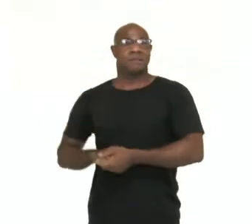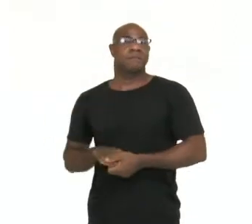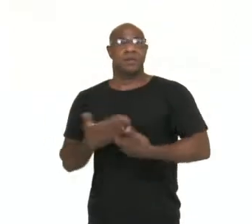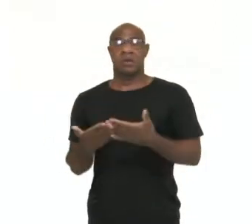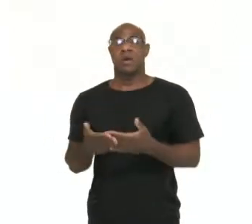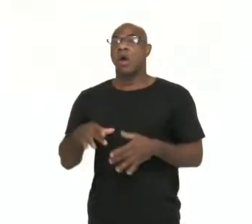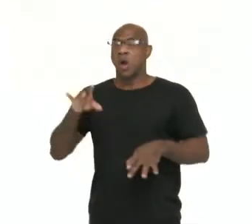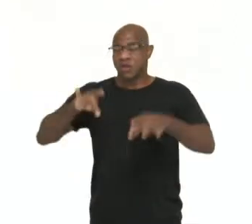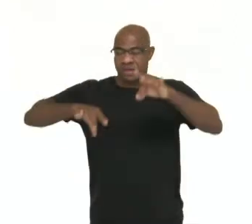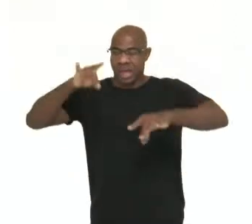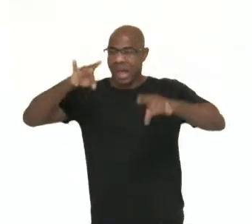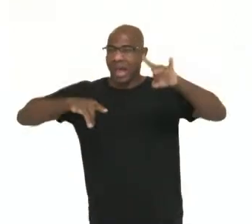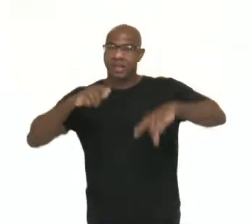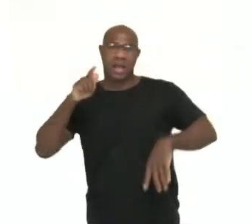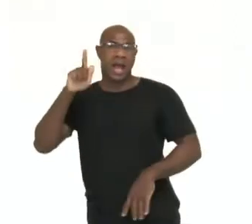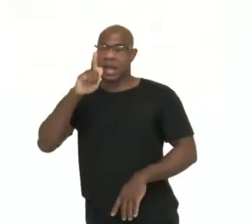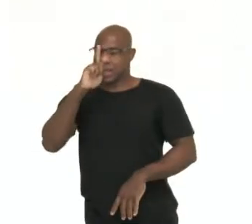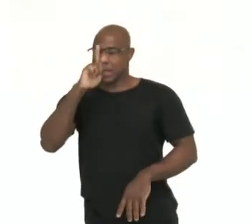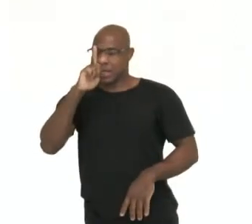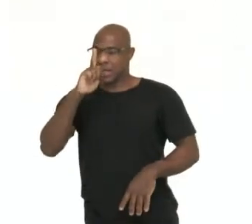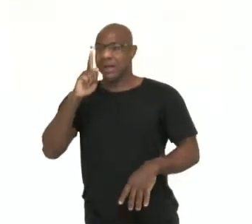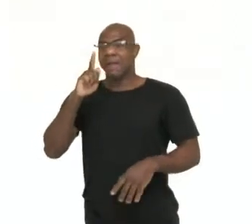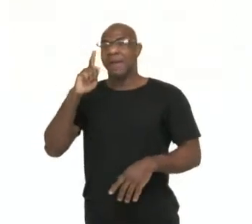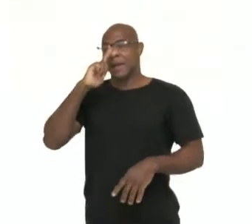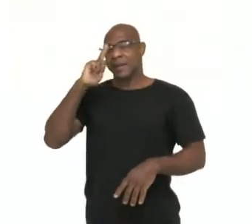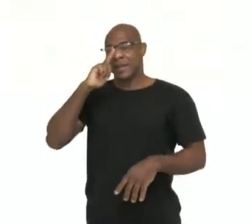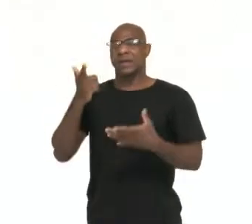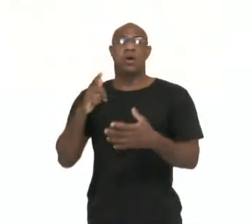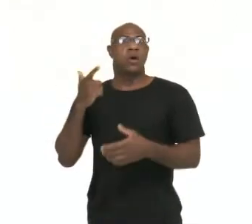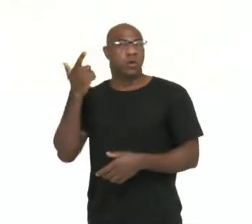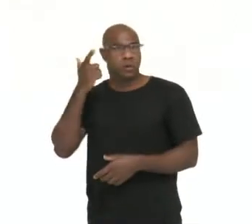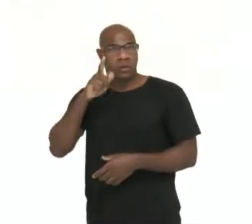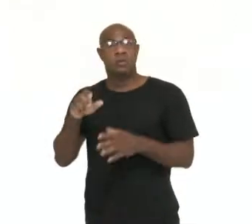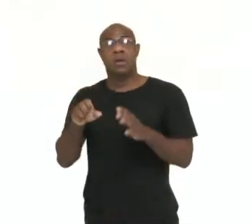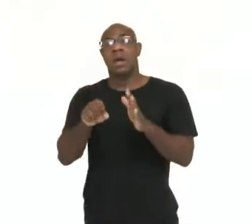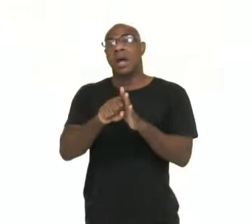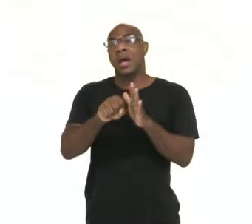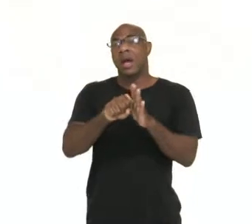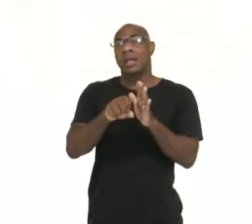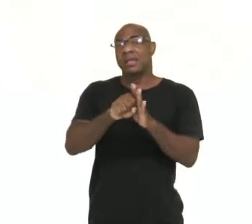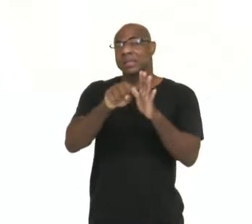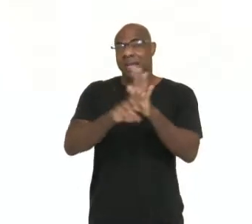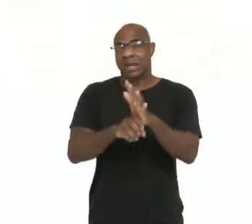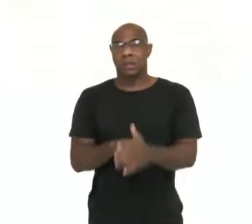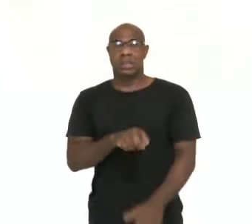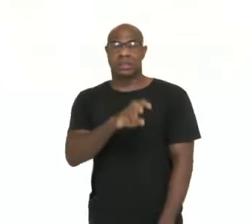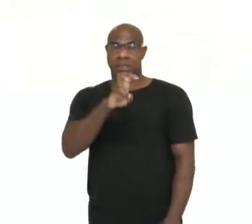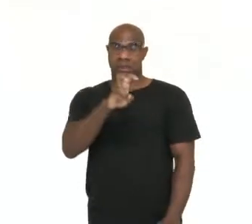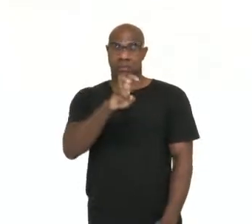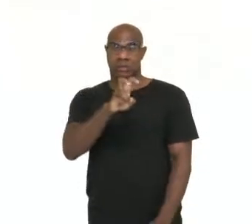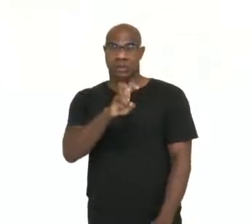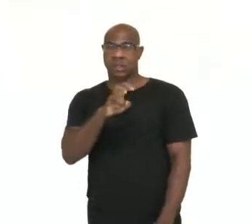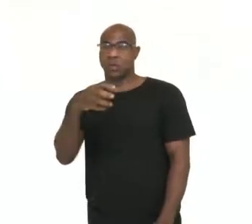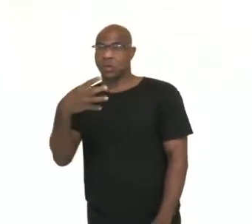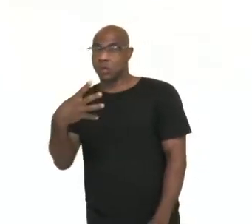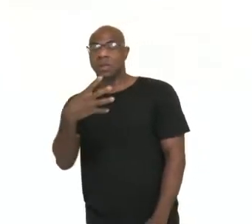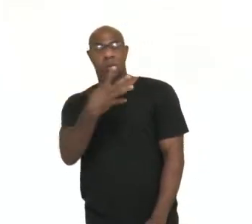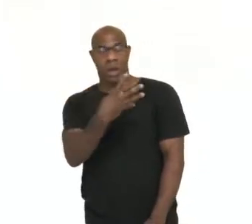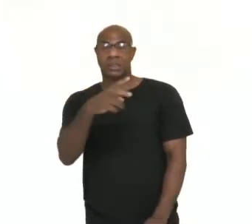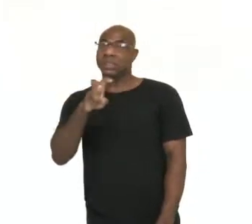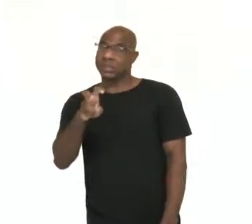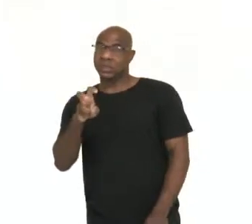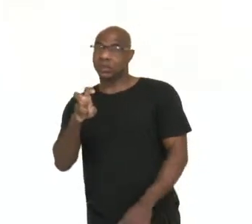o século 5 e 4 a.C., com a tragédia e com a